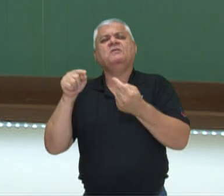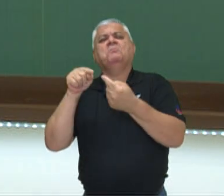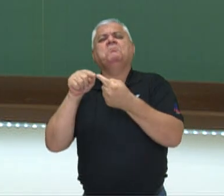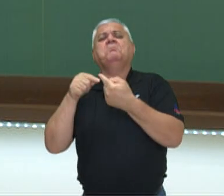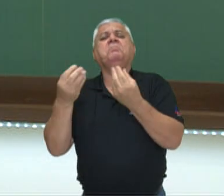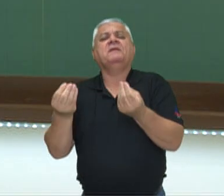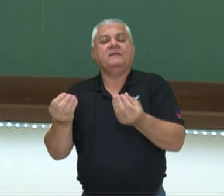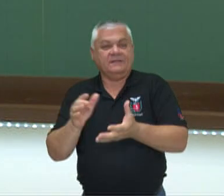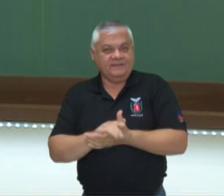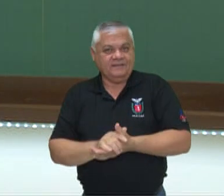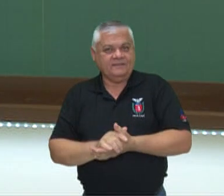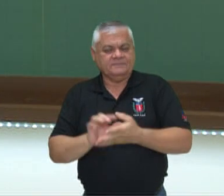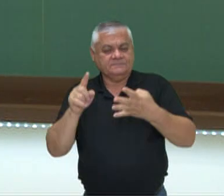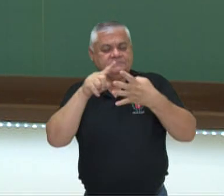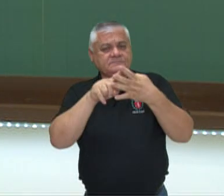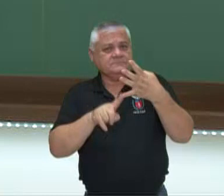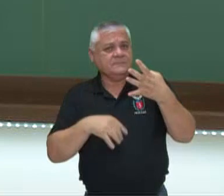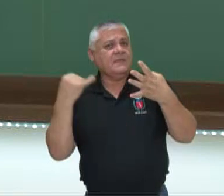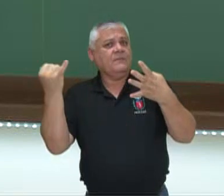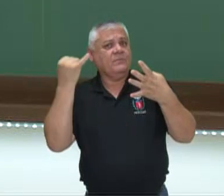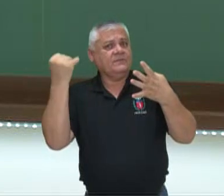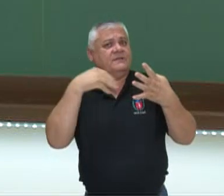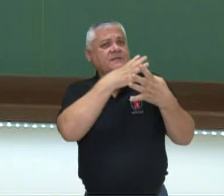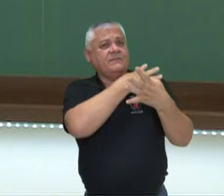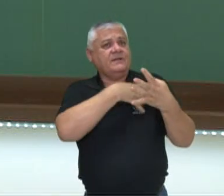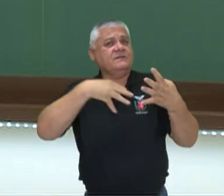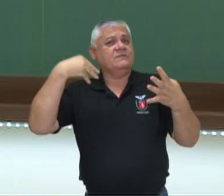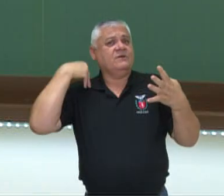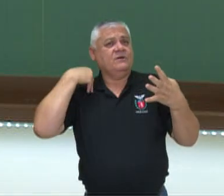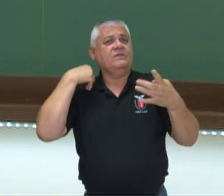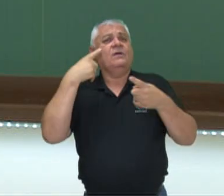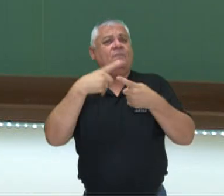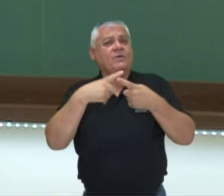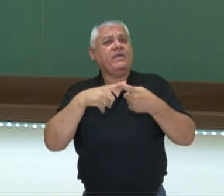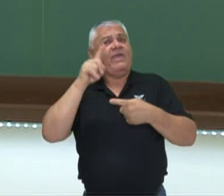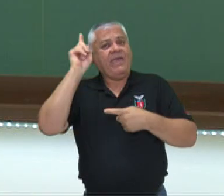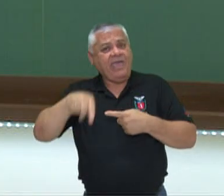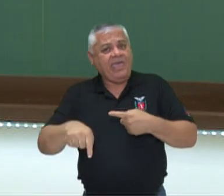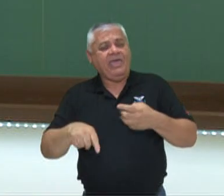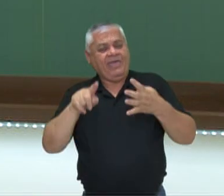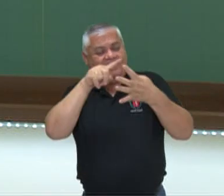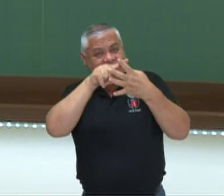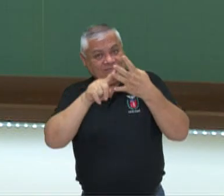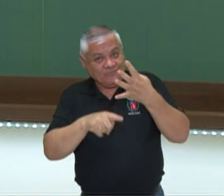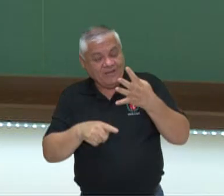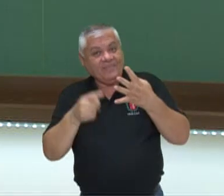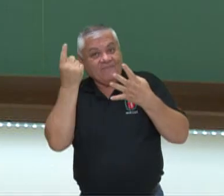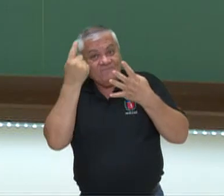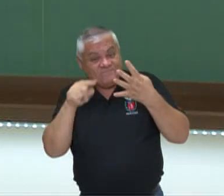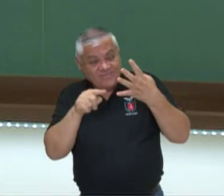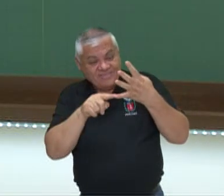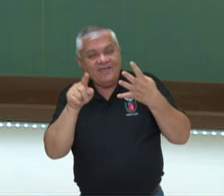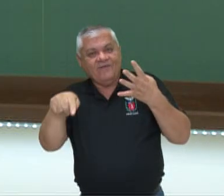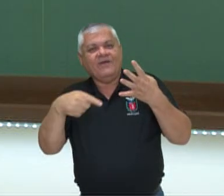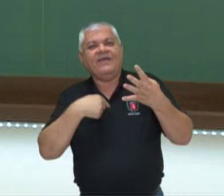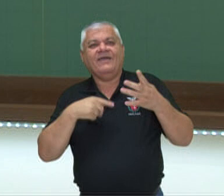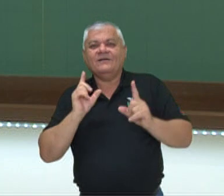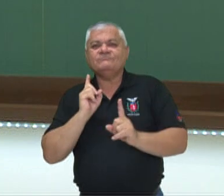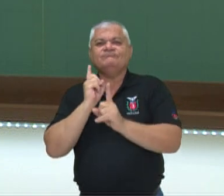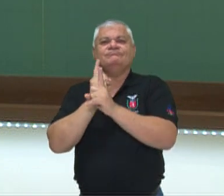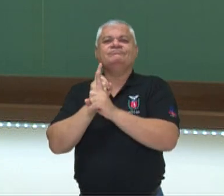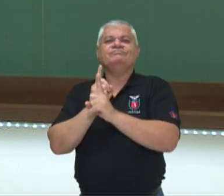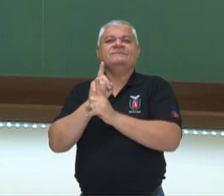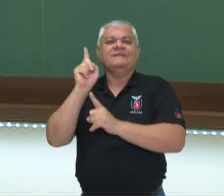teoria aqui é tão importante para o Aristóteles? Porque justamente essa causa final do ser humano é,